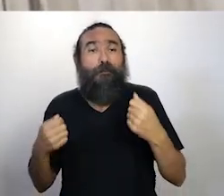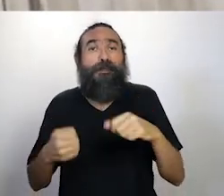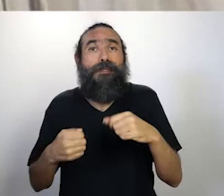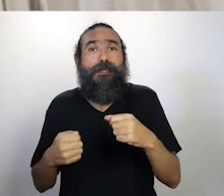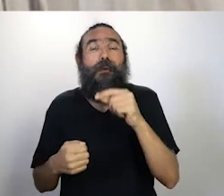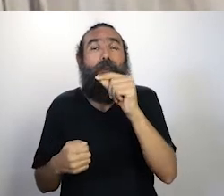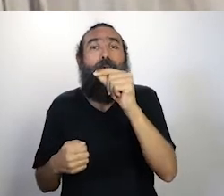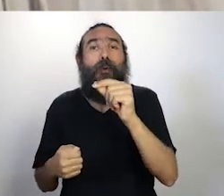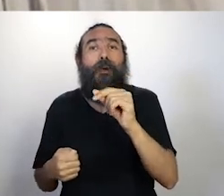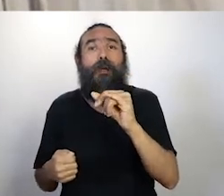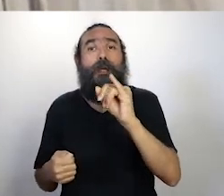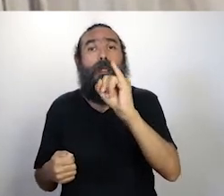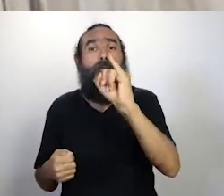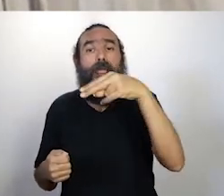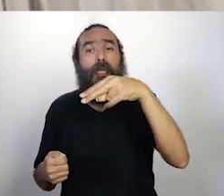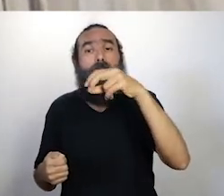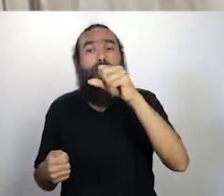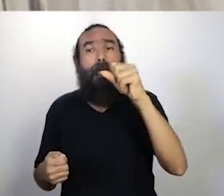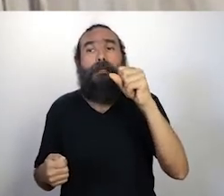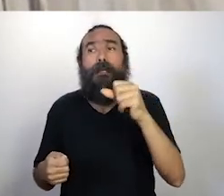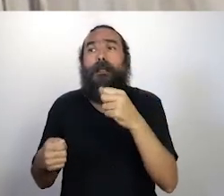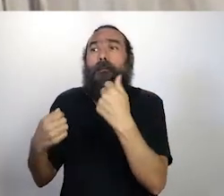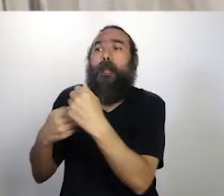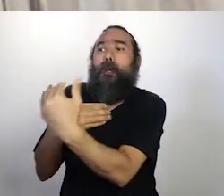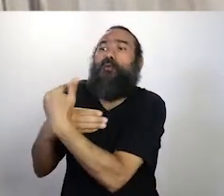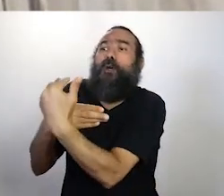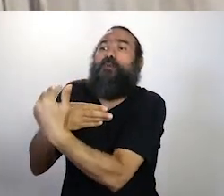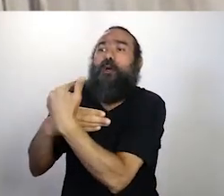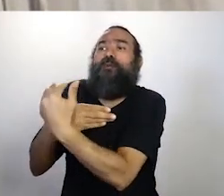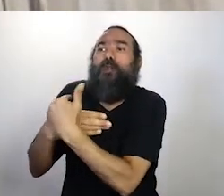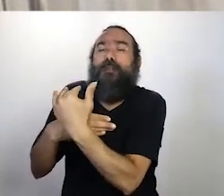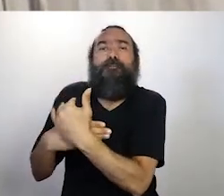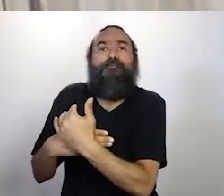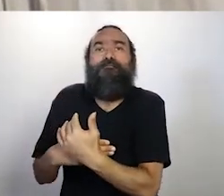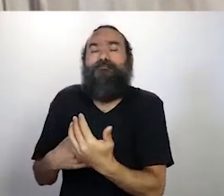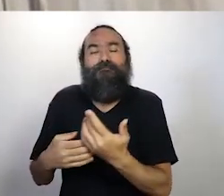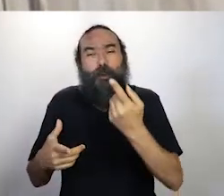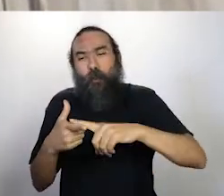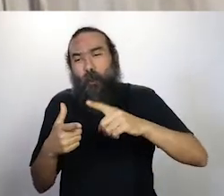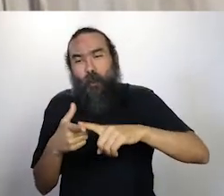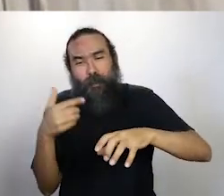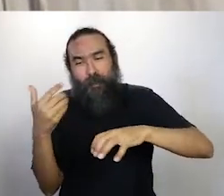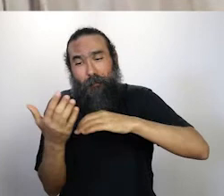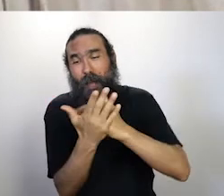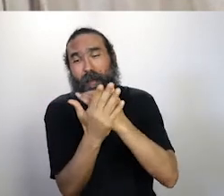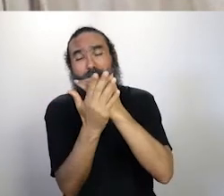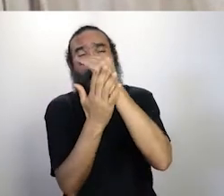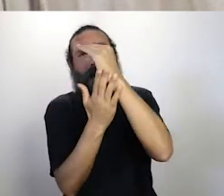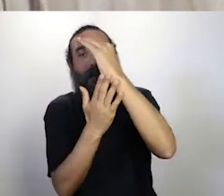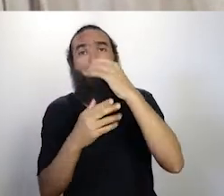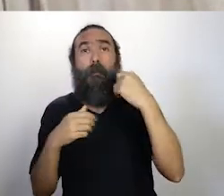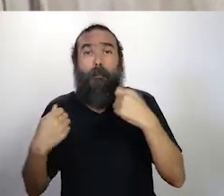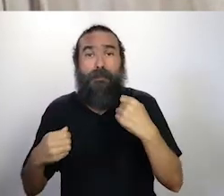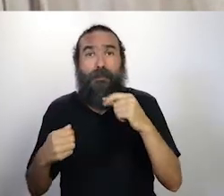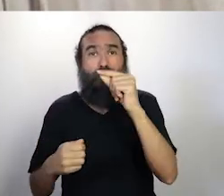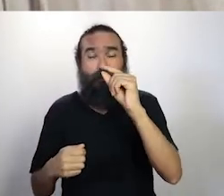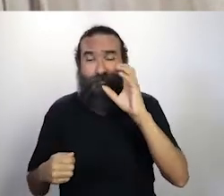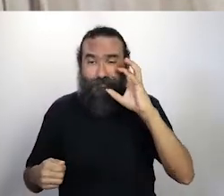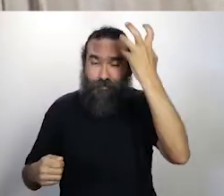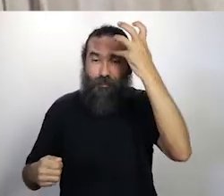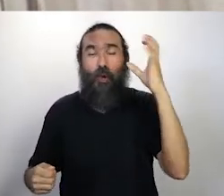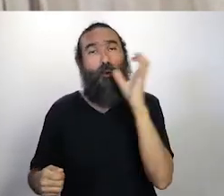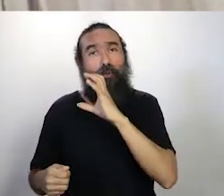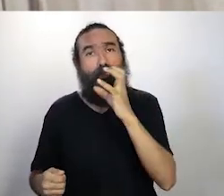tem sido, em muitos aspectos, sucateado. Então, isso traz uma perspectiva de urgência para a gente, né? Então, queria trazer um pouco